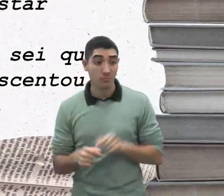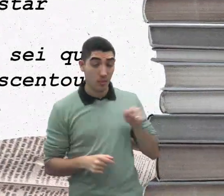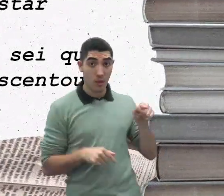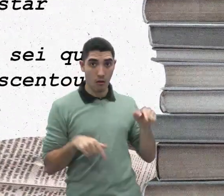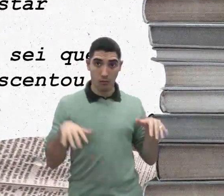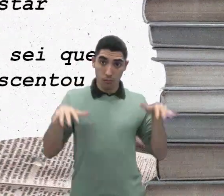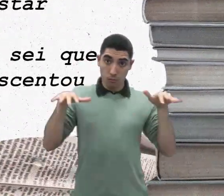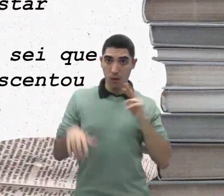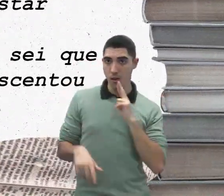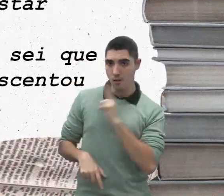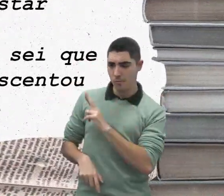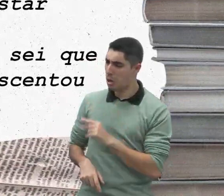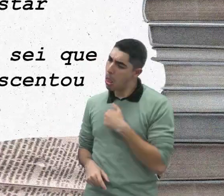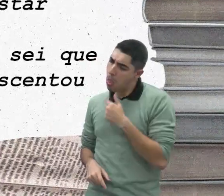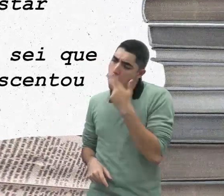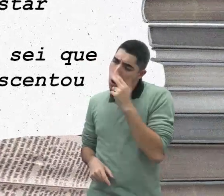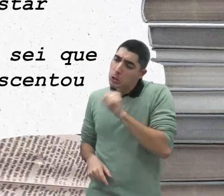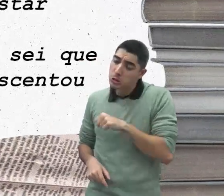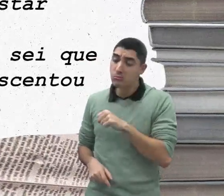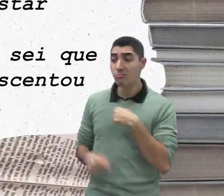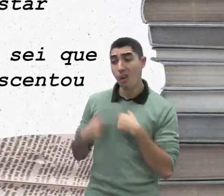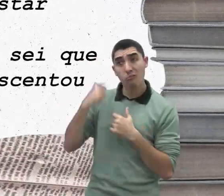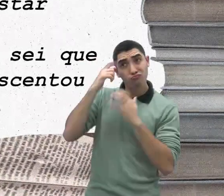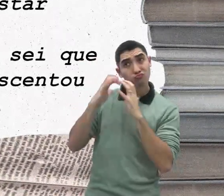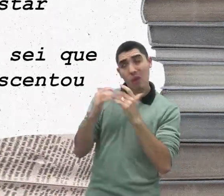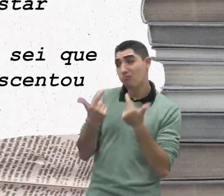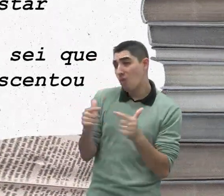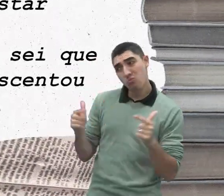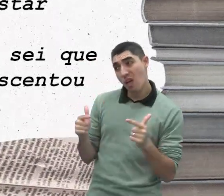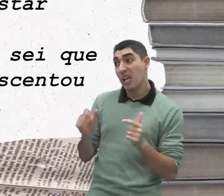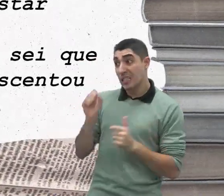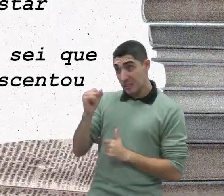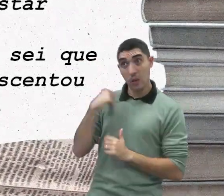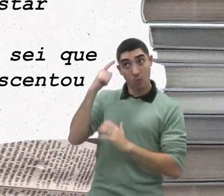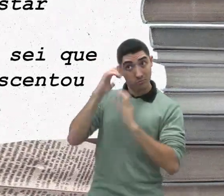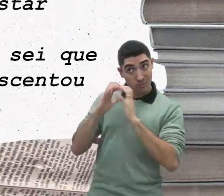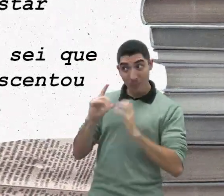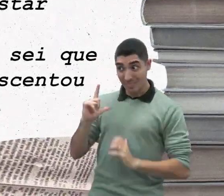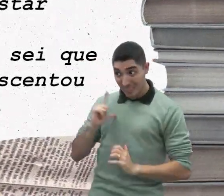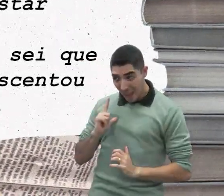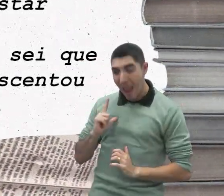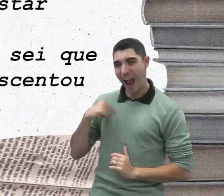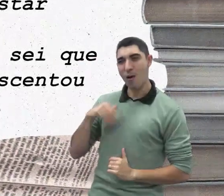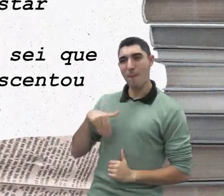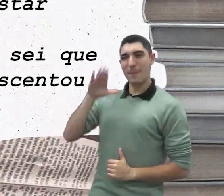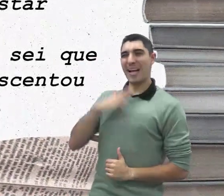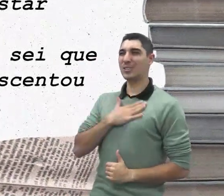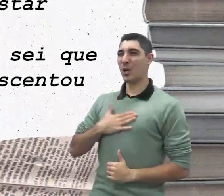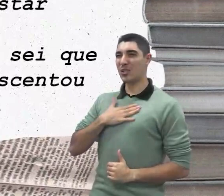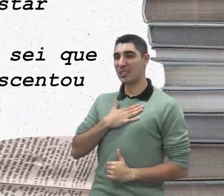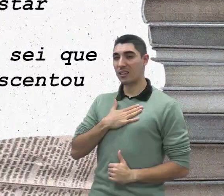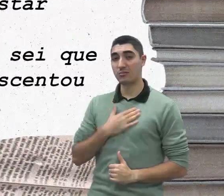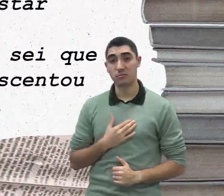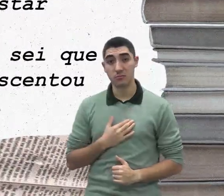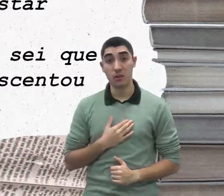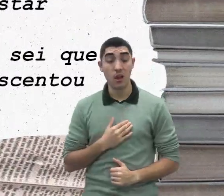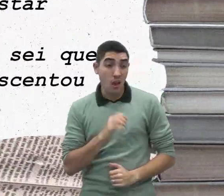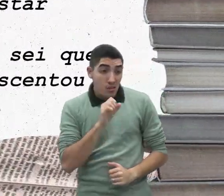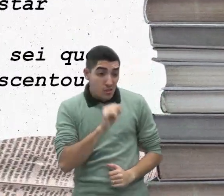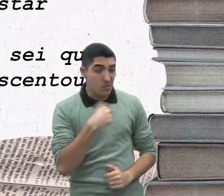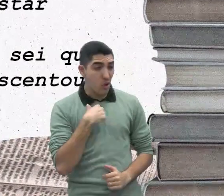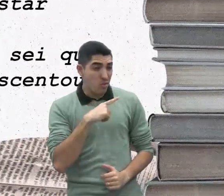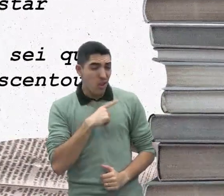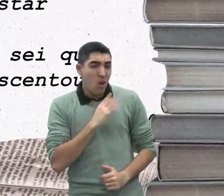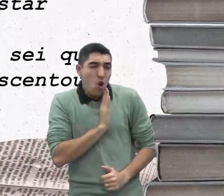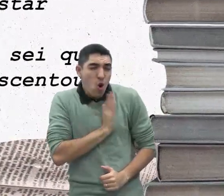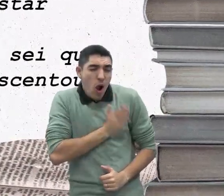sim, respondeu o Espantalho. Quando eu tiver um cérebro, imagino que vou gostar mais. Se eu tivesse um coração,